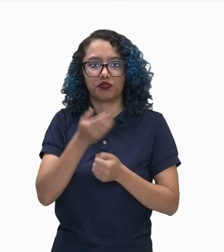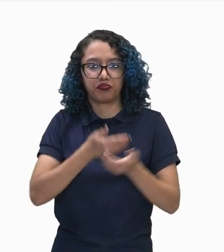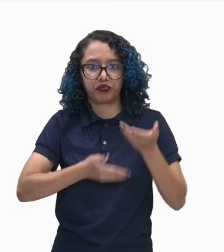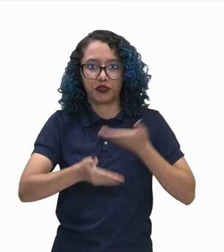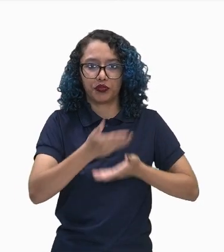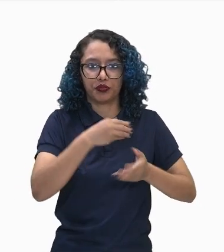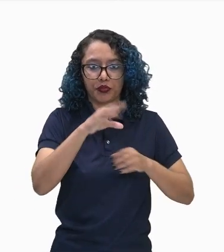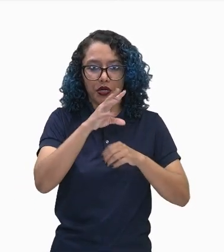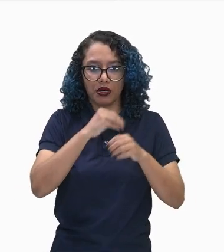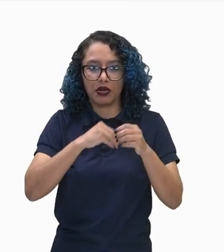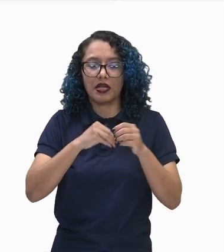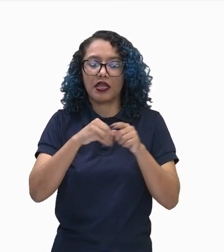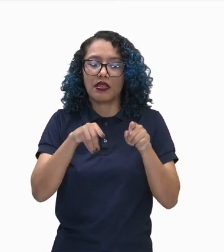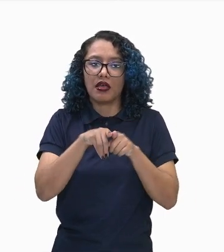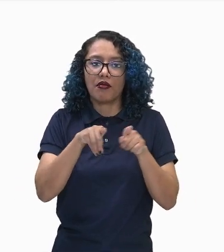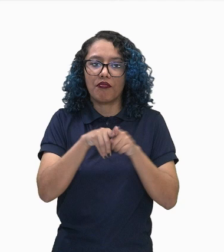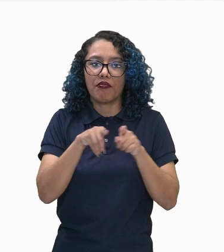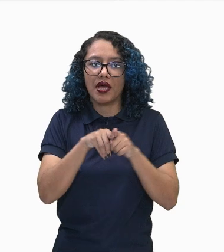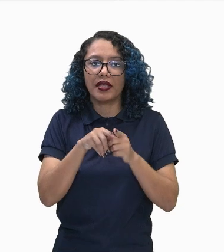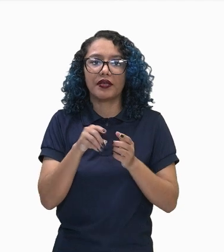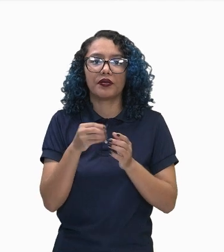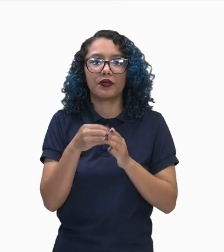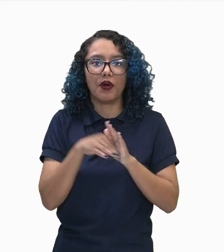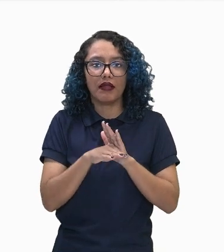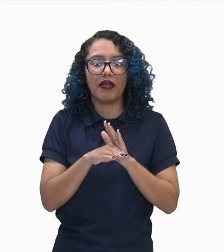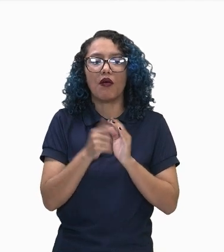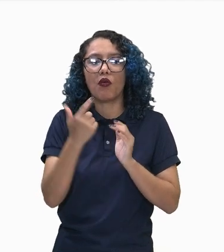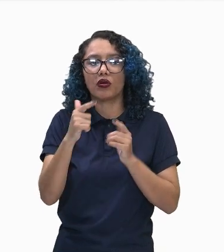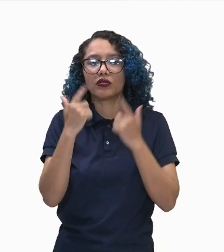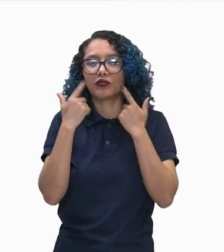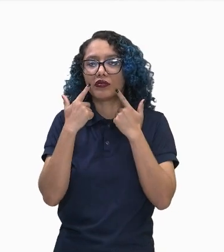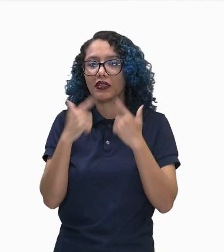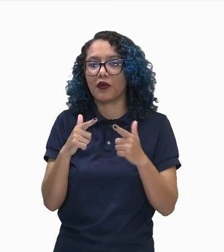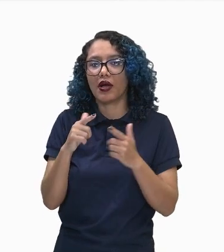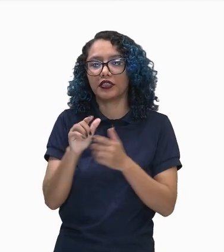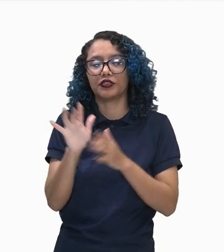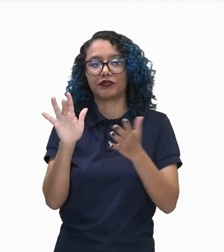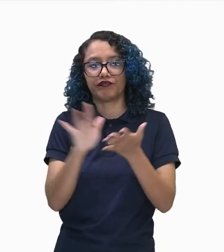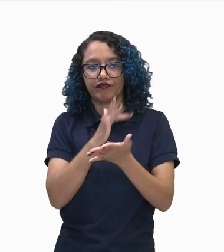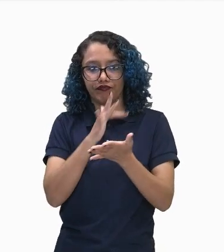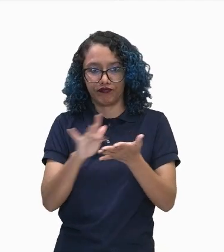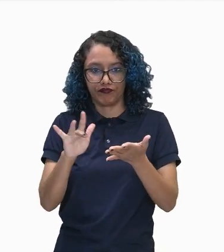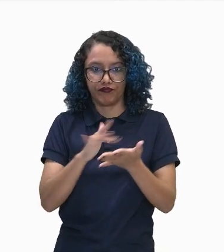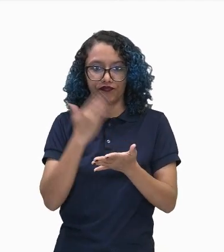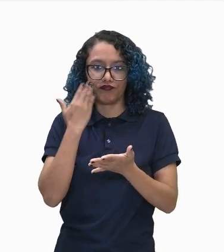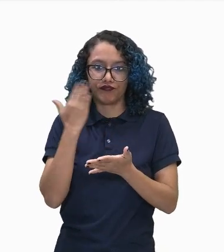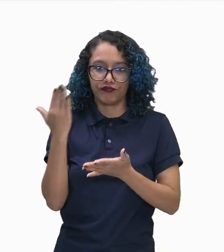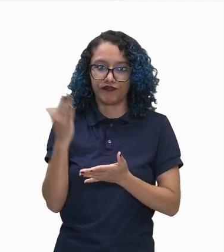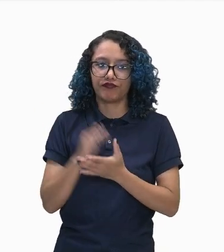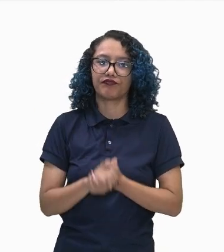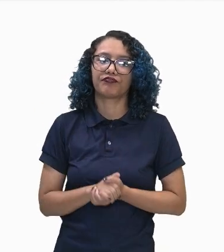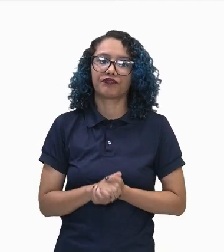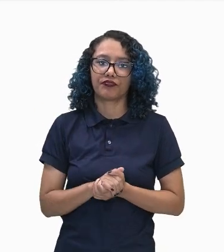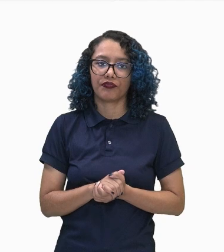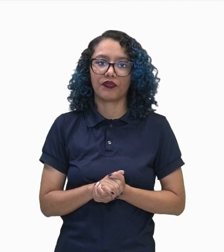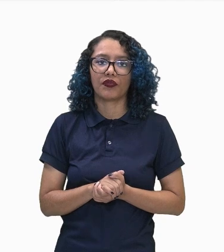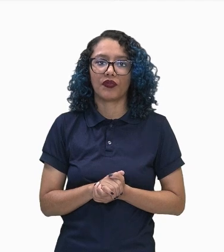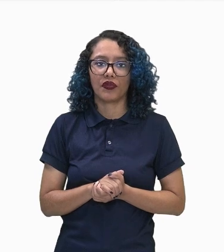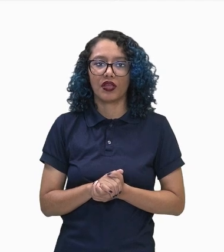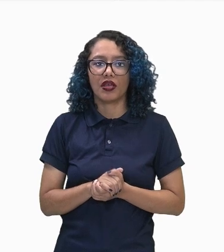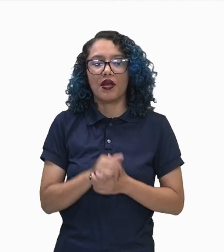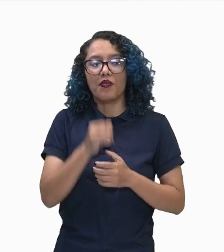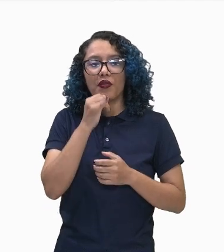digital utiliza de tecnologia digital. Isso é uma coisa mais recente, né? Como as redes